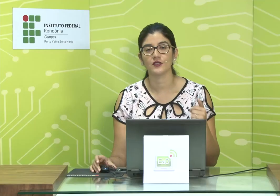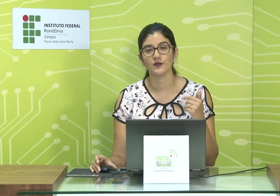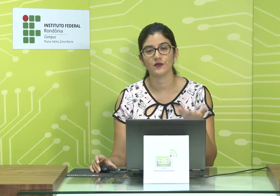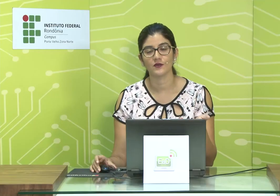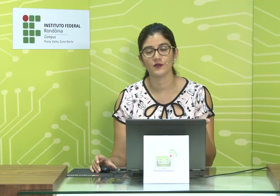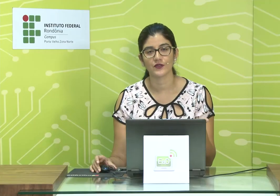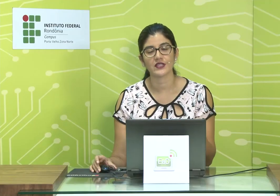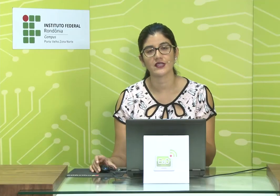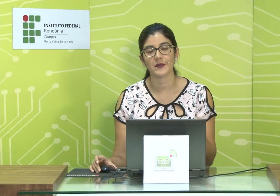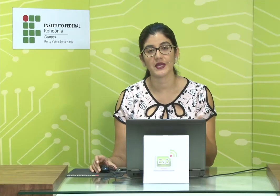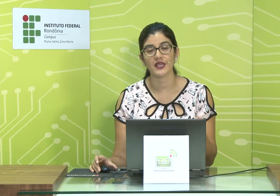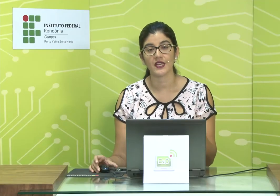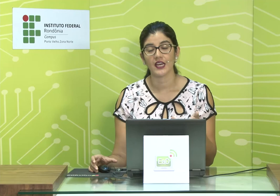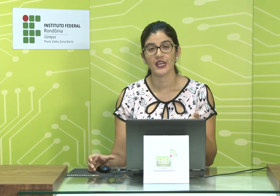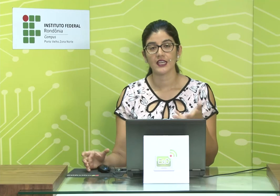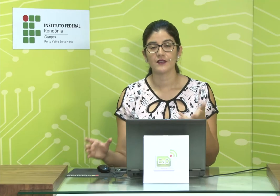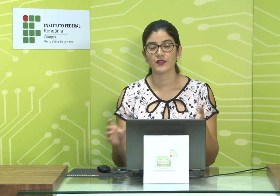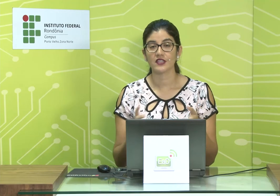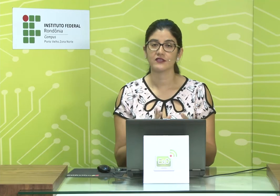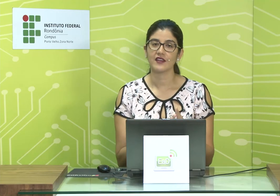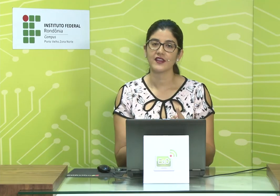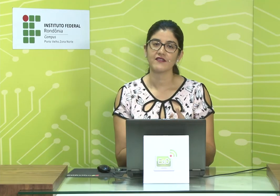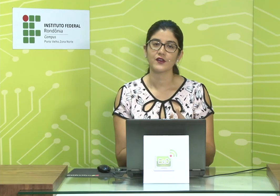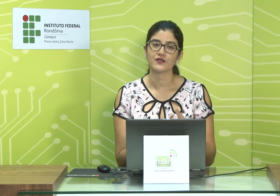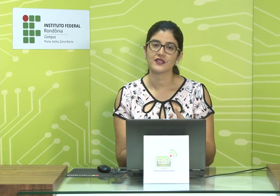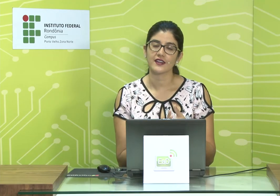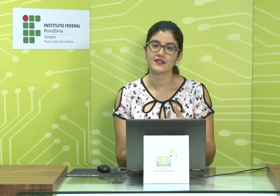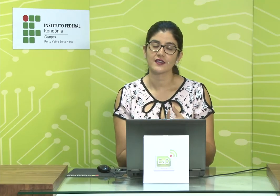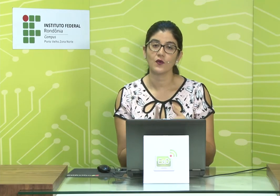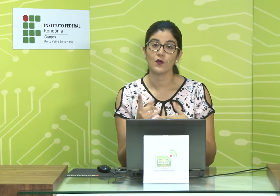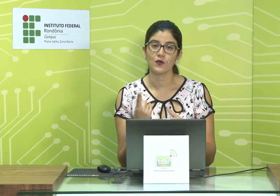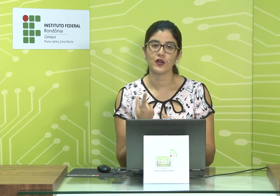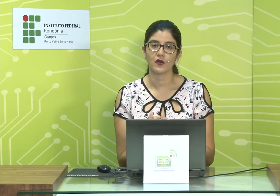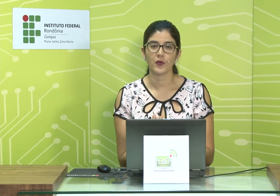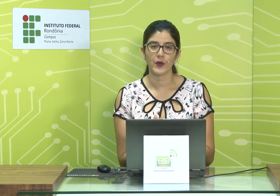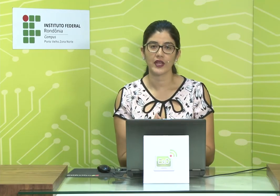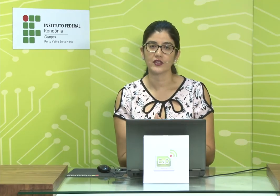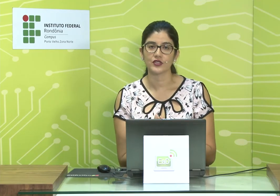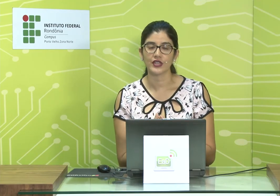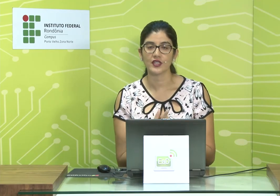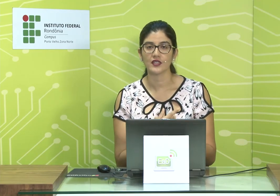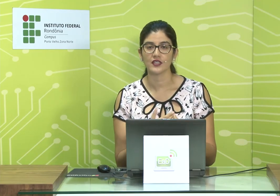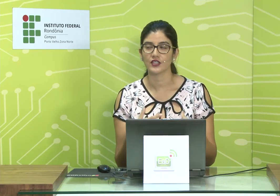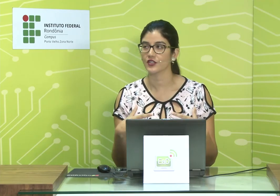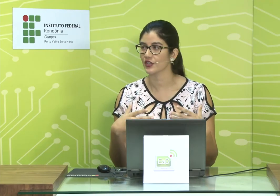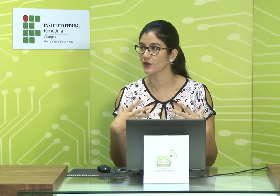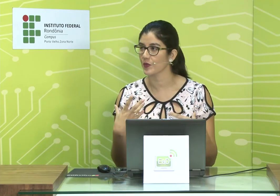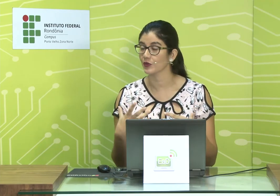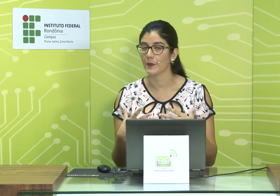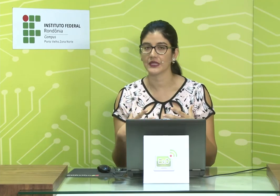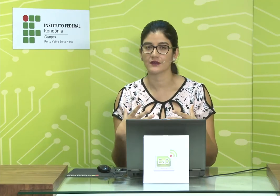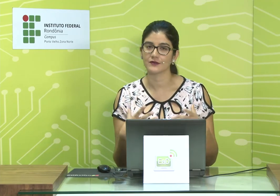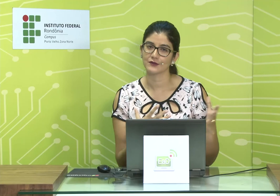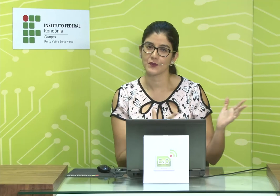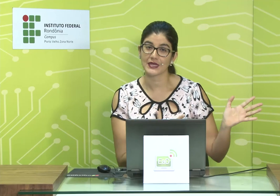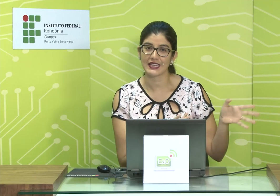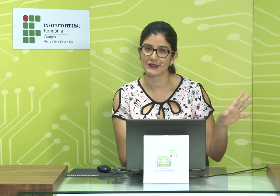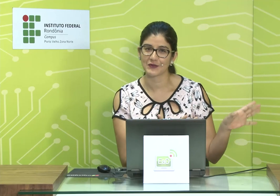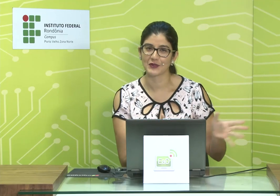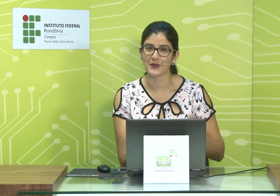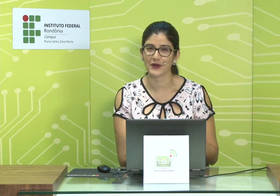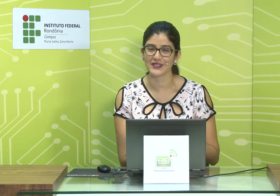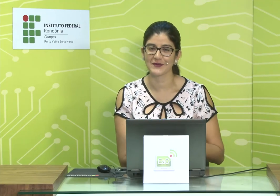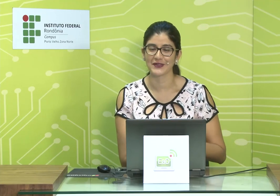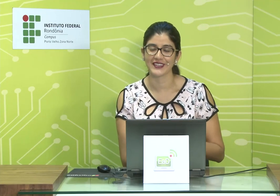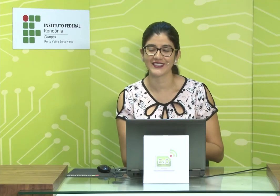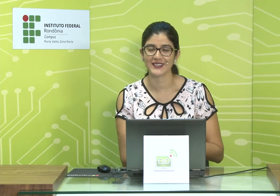importante você saber que você não deve levar em consideração um único componente, né? A gente, no passado